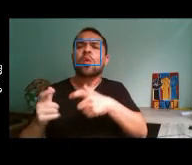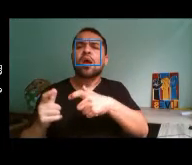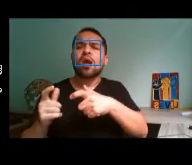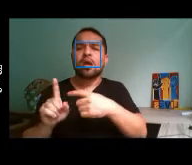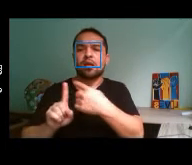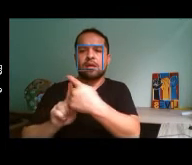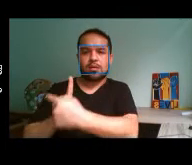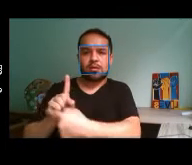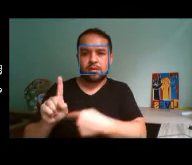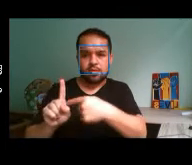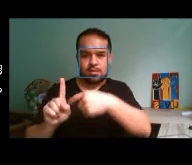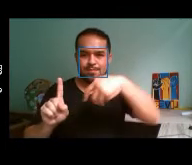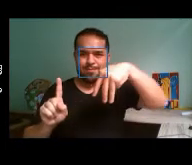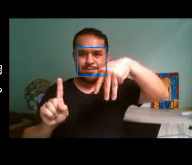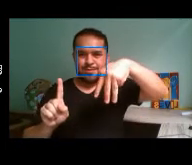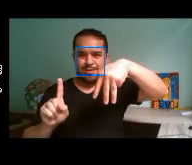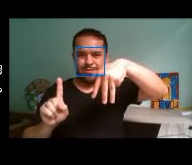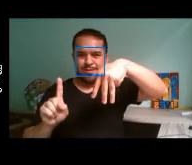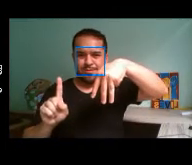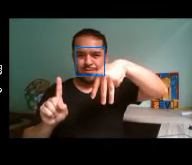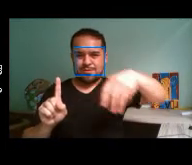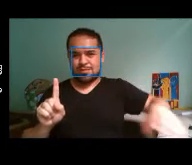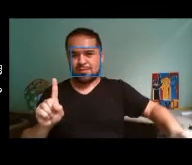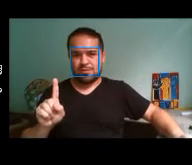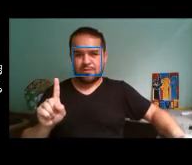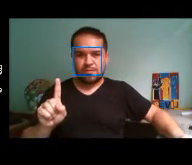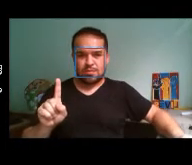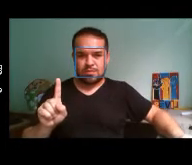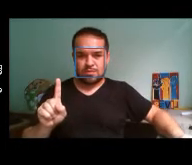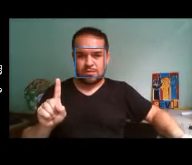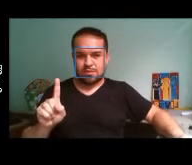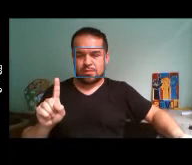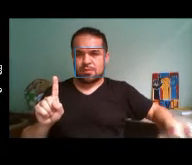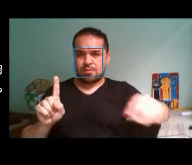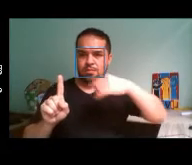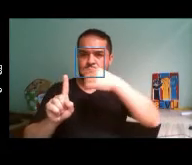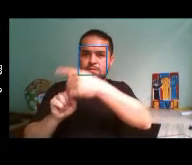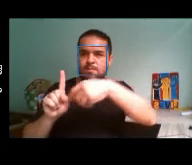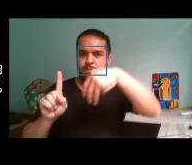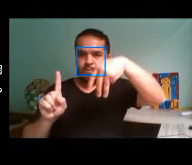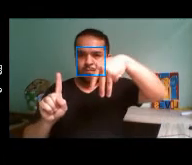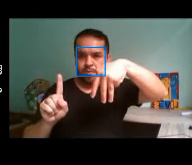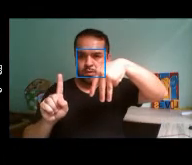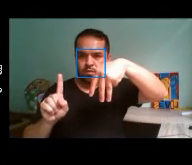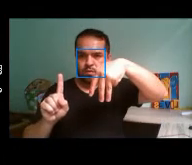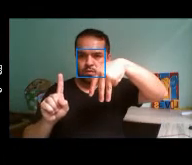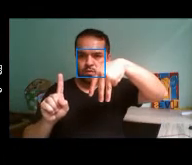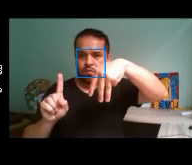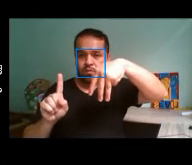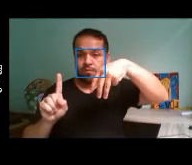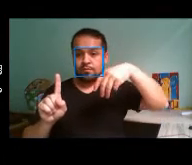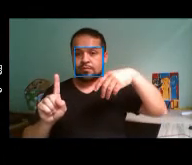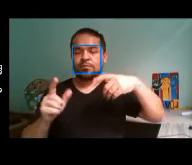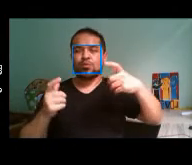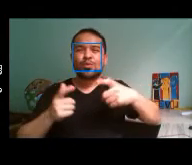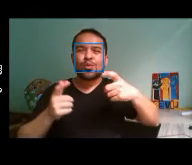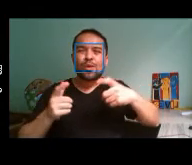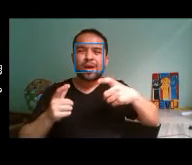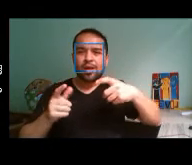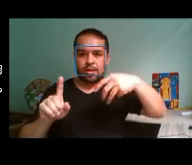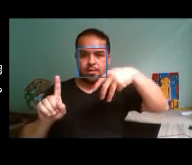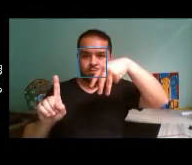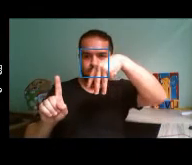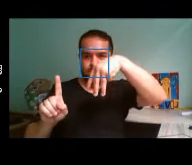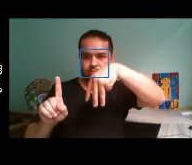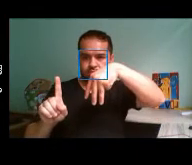que é o ponto de localização? Para que onde que essa mão ativa vai incidir? Ela vai incidir no corpo? Ela vai incidir na outra mão.